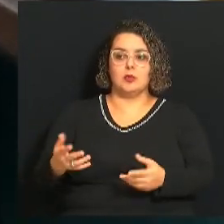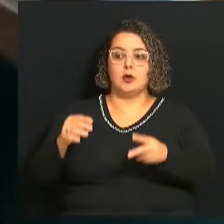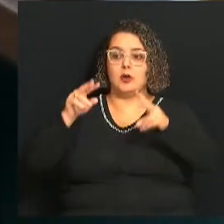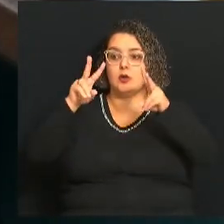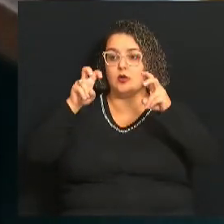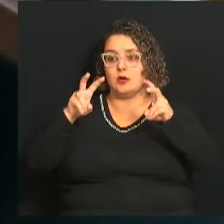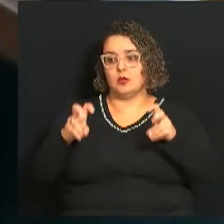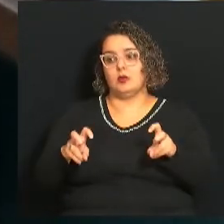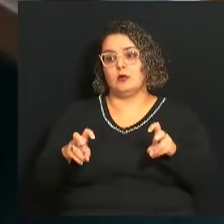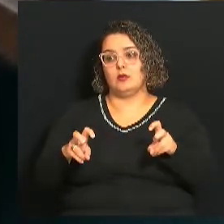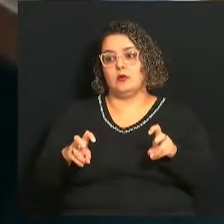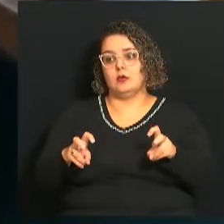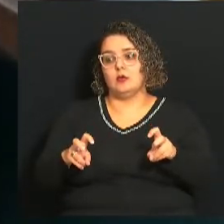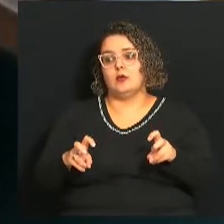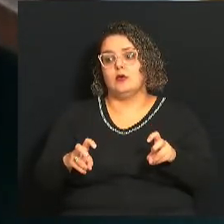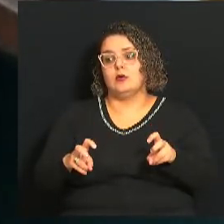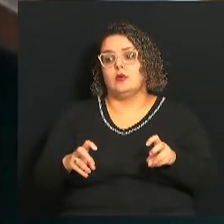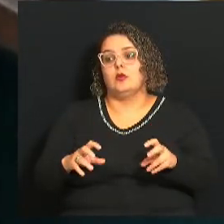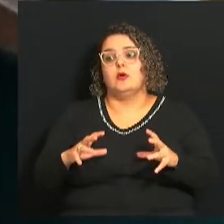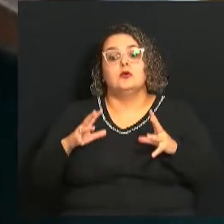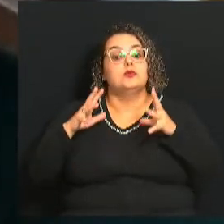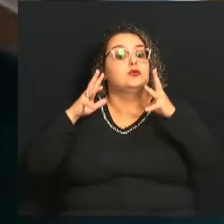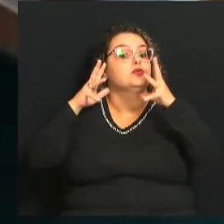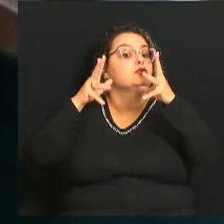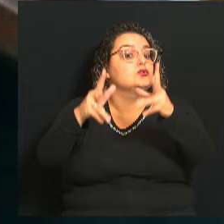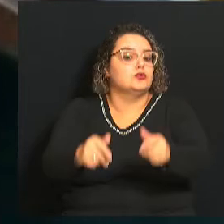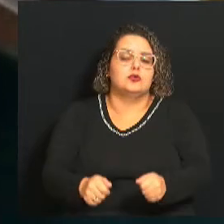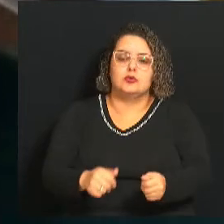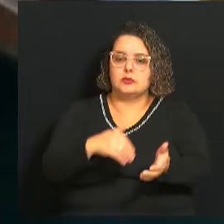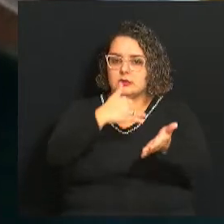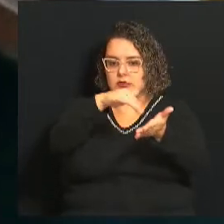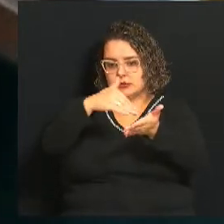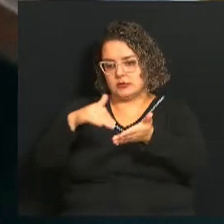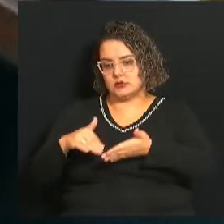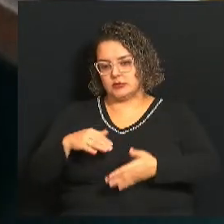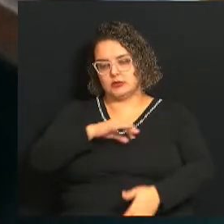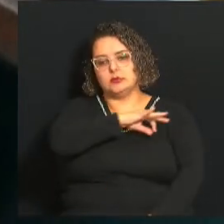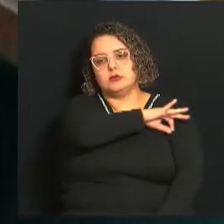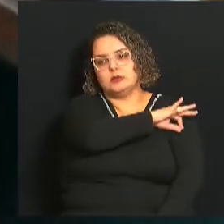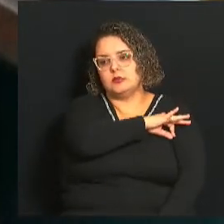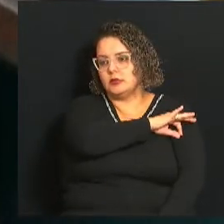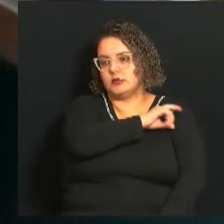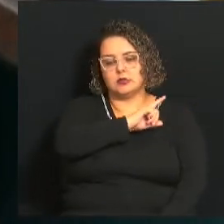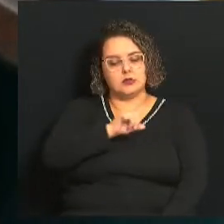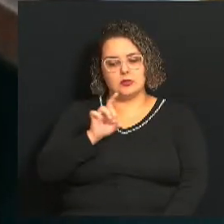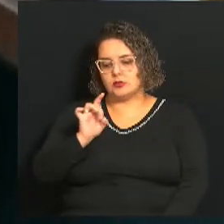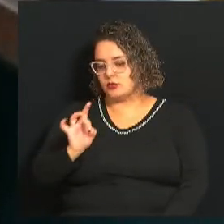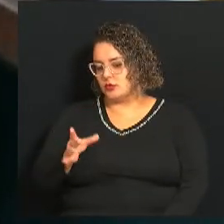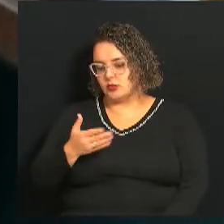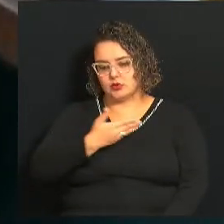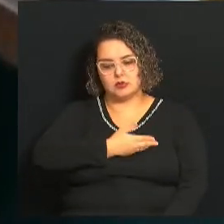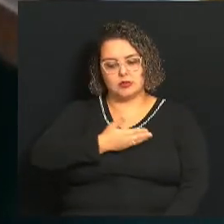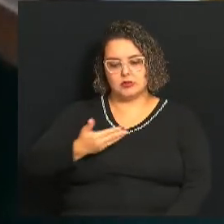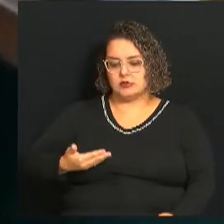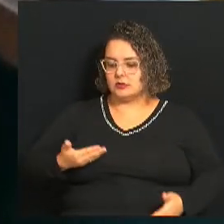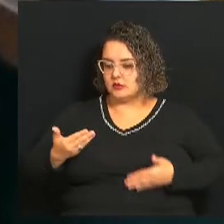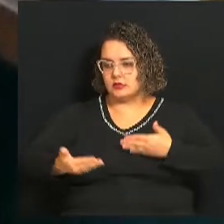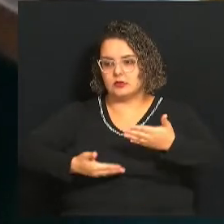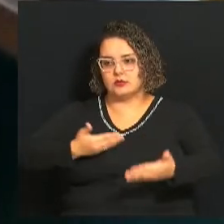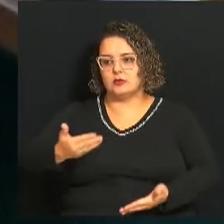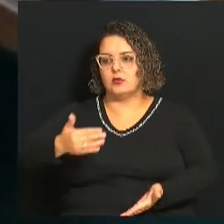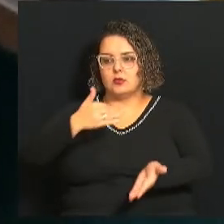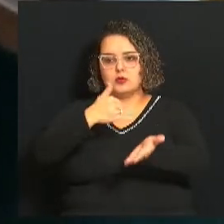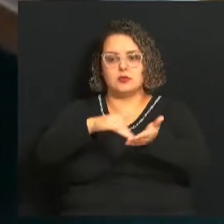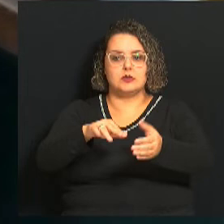deve permear todas as secretarias da prefeitura, não somente Serviço Público ou Secretaria do